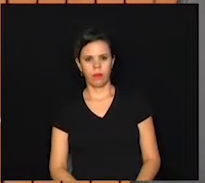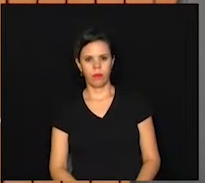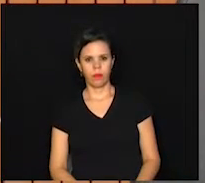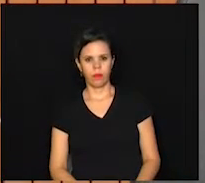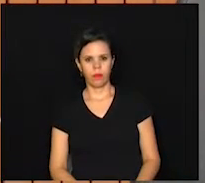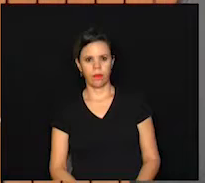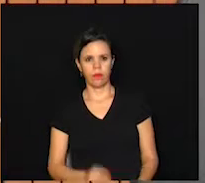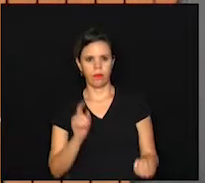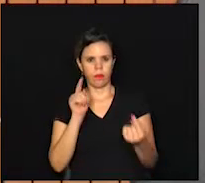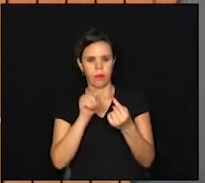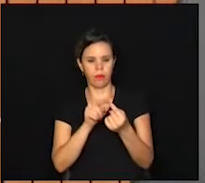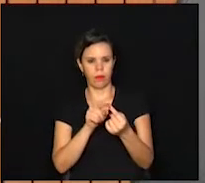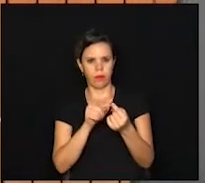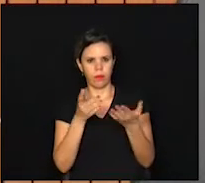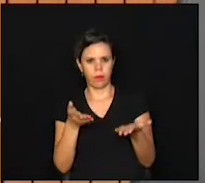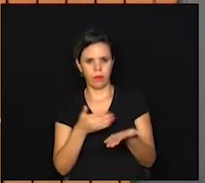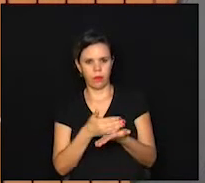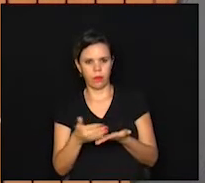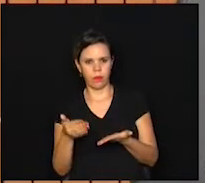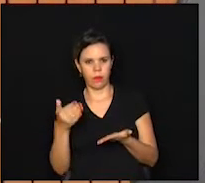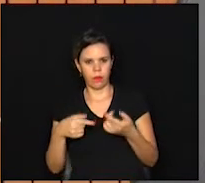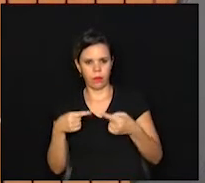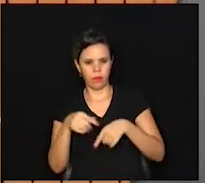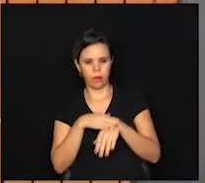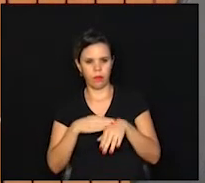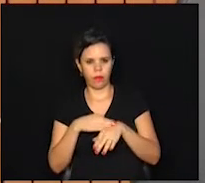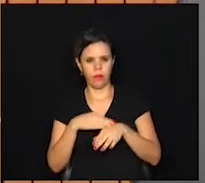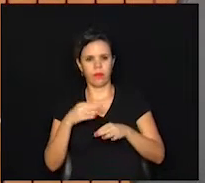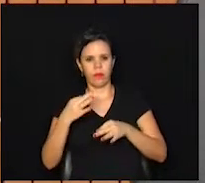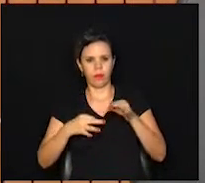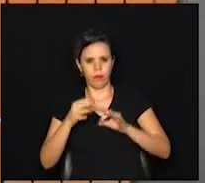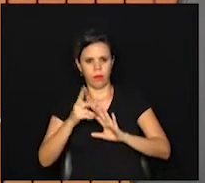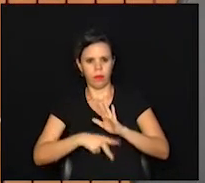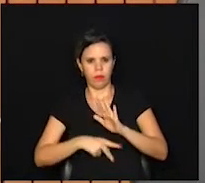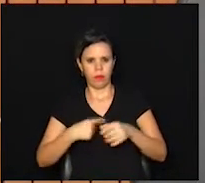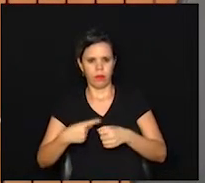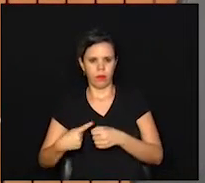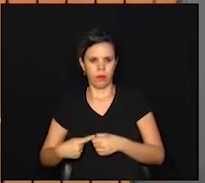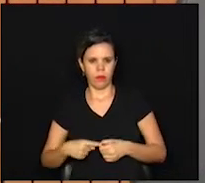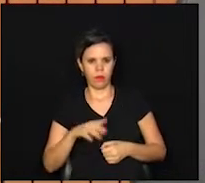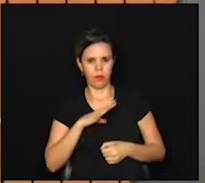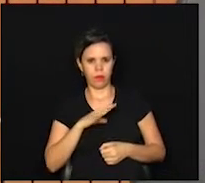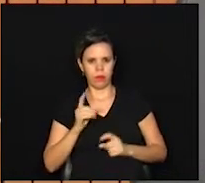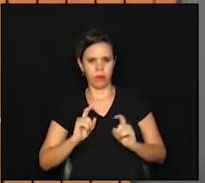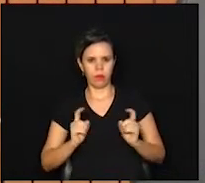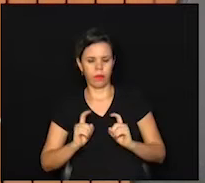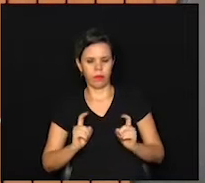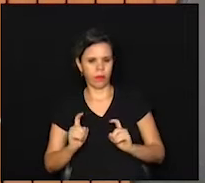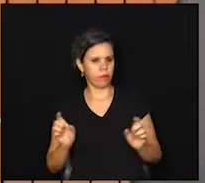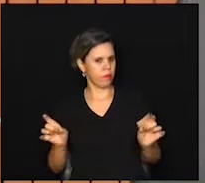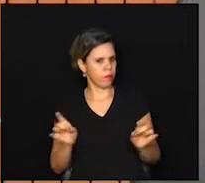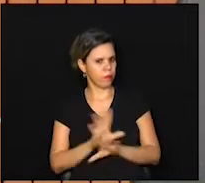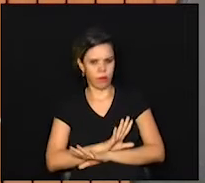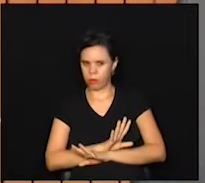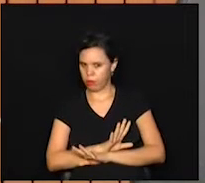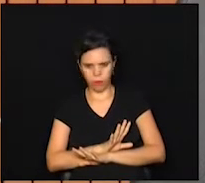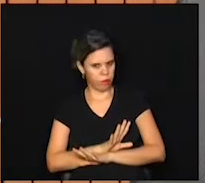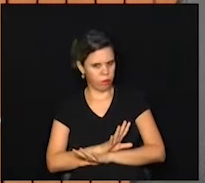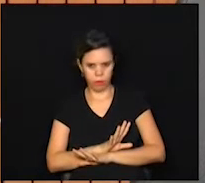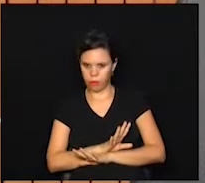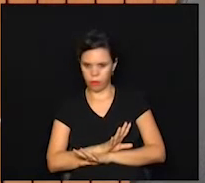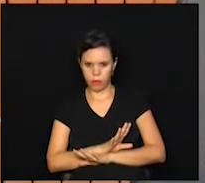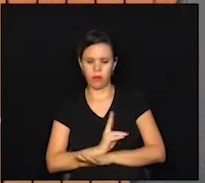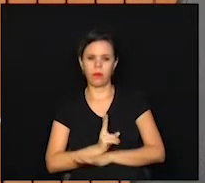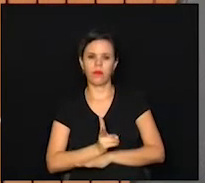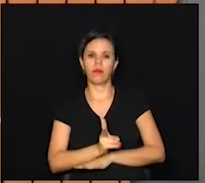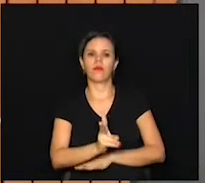Nosso objetivo é começar essa discussão do plano municipal, né? A gente sabe que essa reunião não se encerra aqui, né? Essa discussão do plano